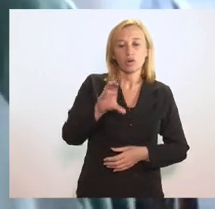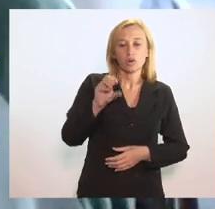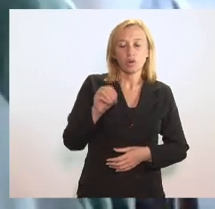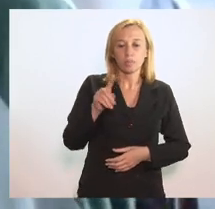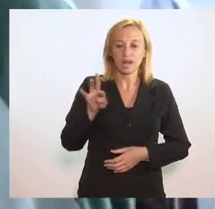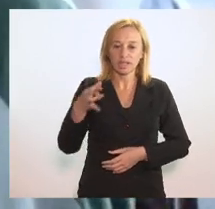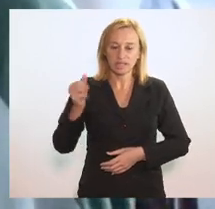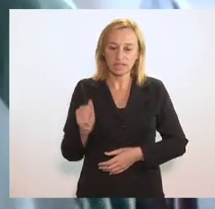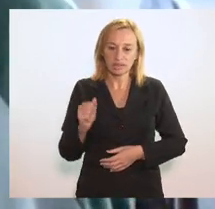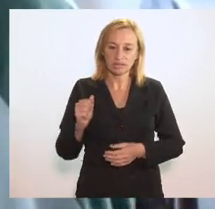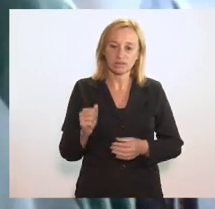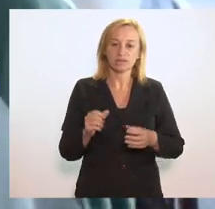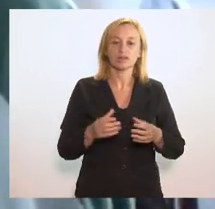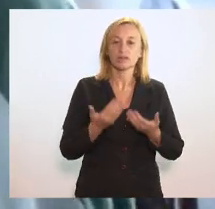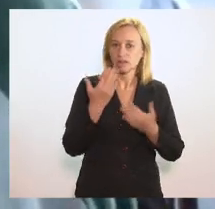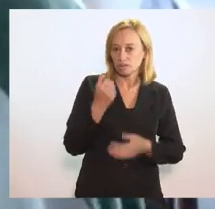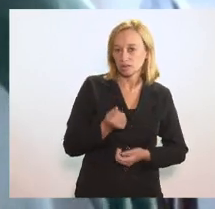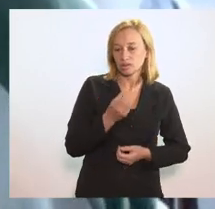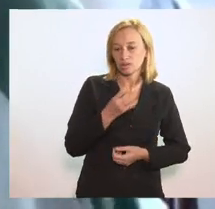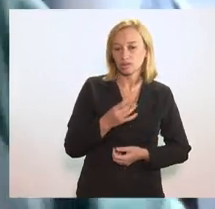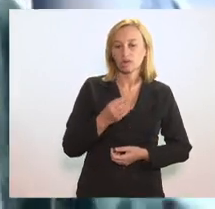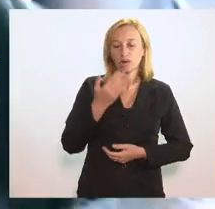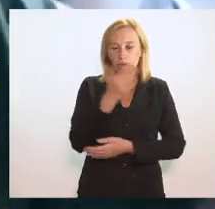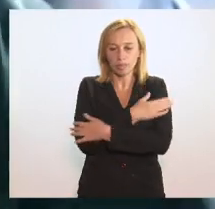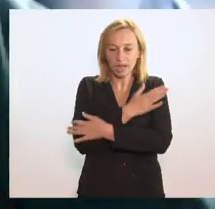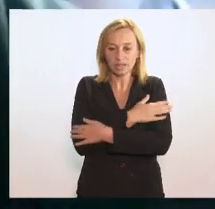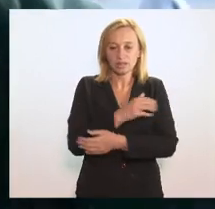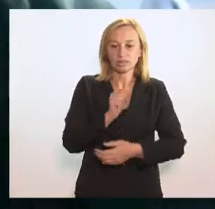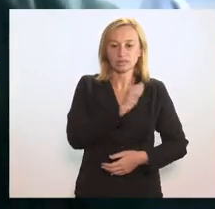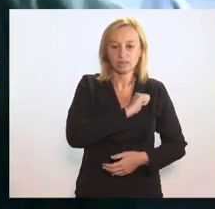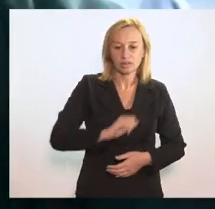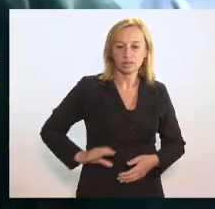isso, presidente André Siciliano. Um abraço.